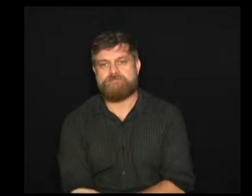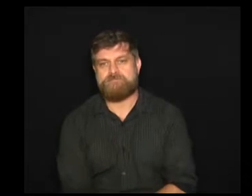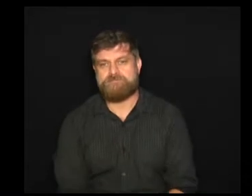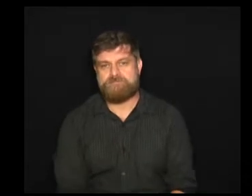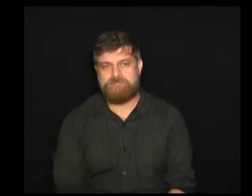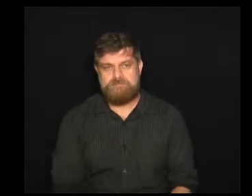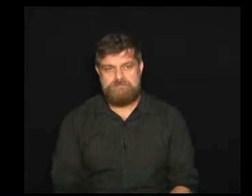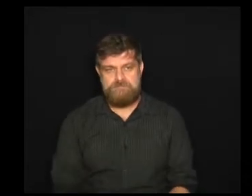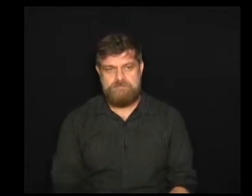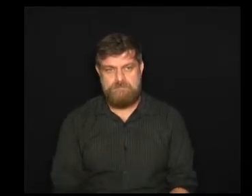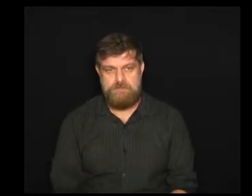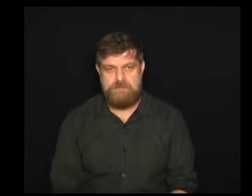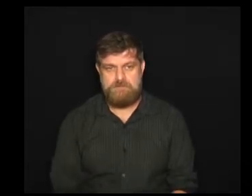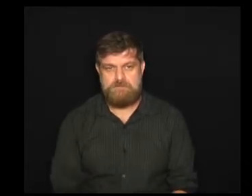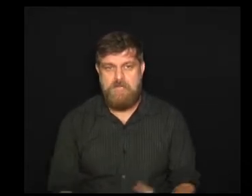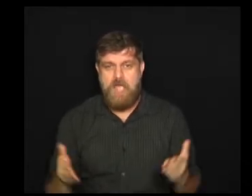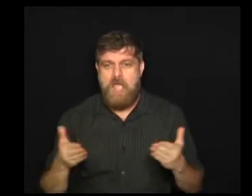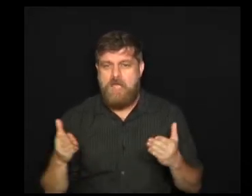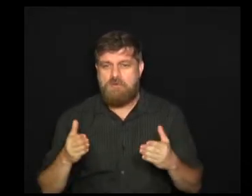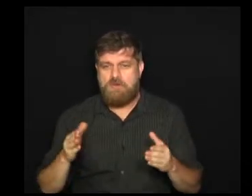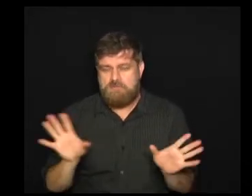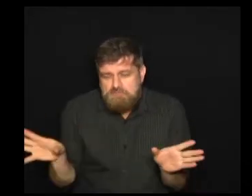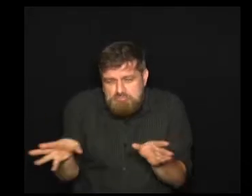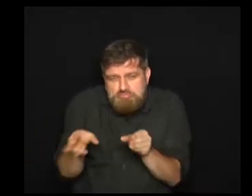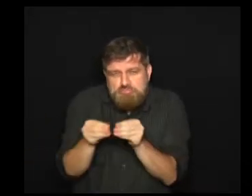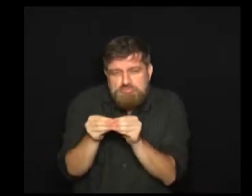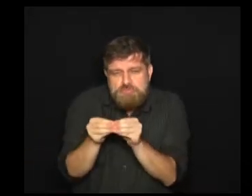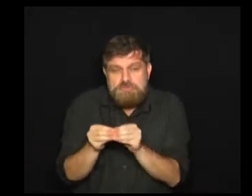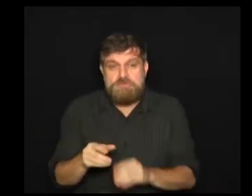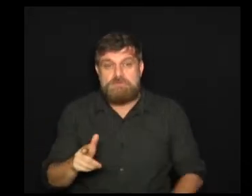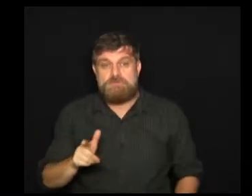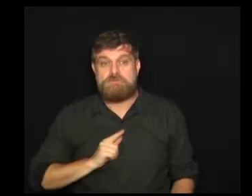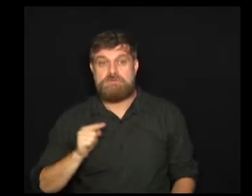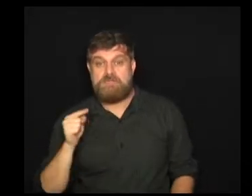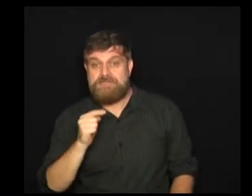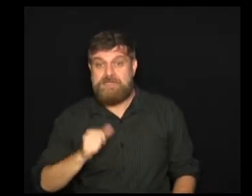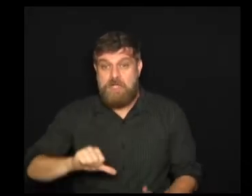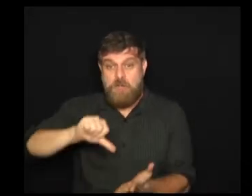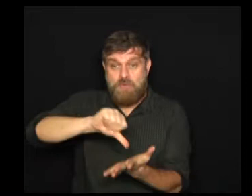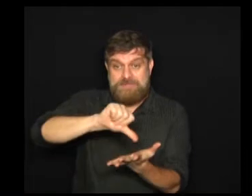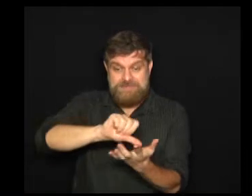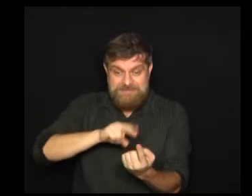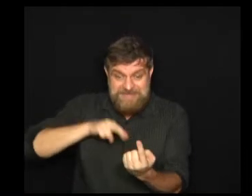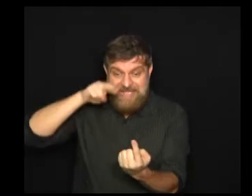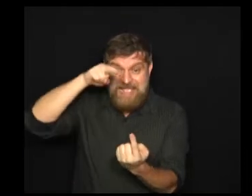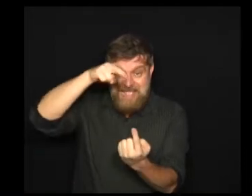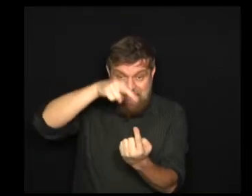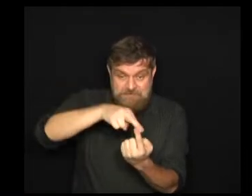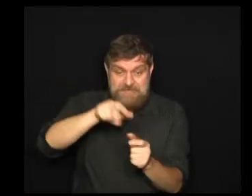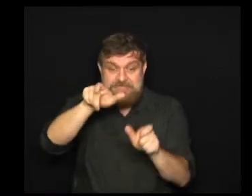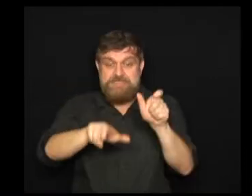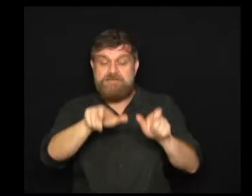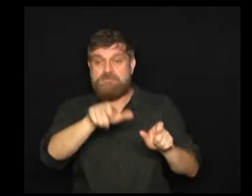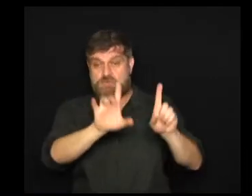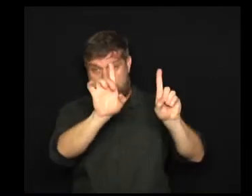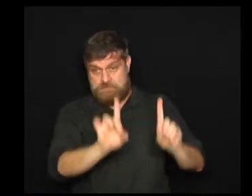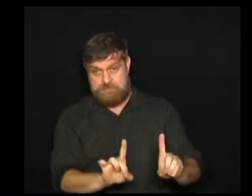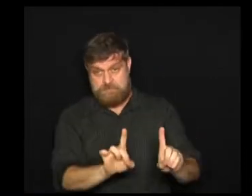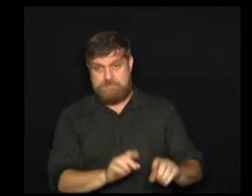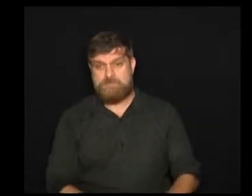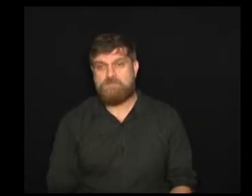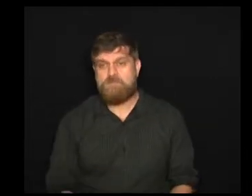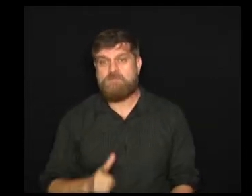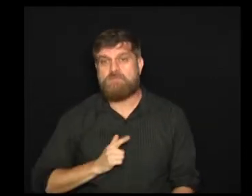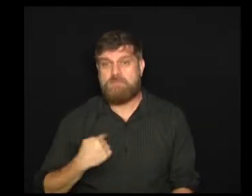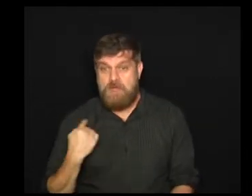Bom, agora eu vou fazer um apanhado geral sobre o nosso centro de referência da pessoa com deficiência, que é lá